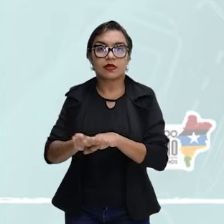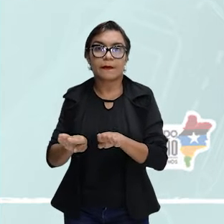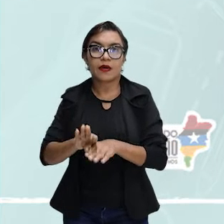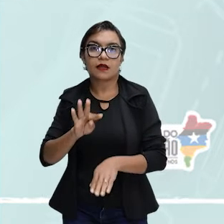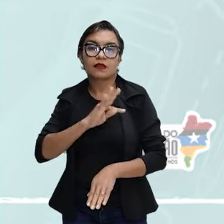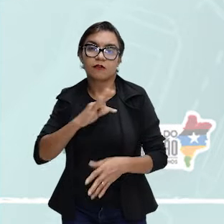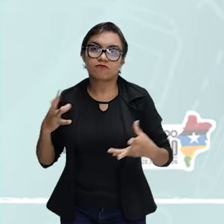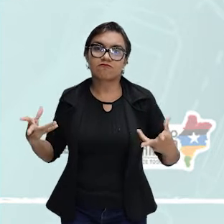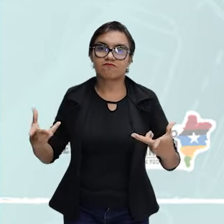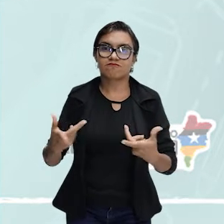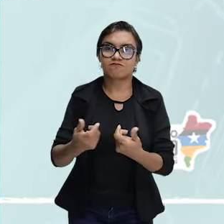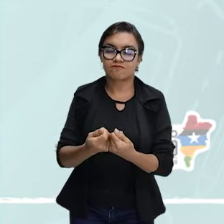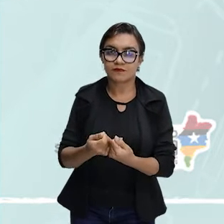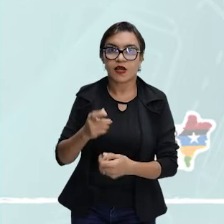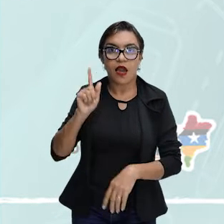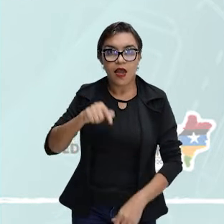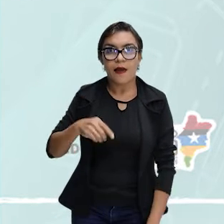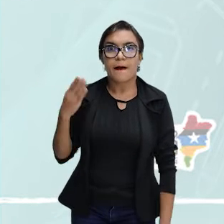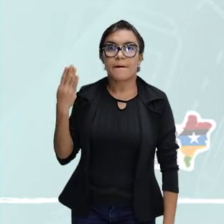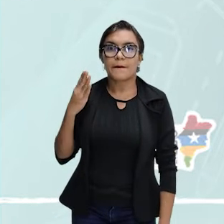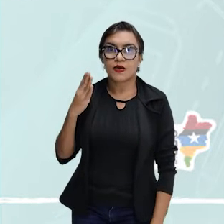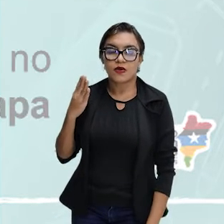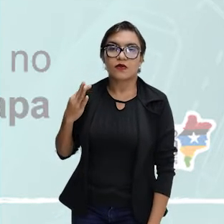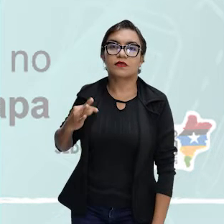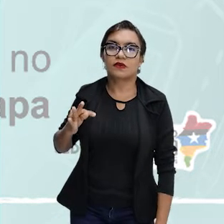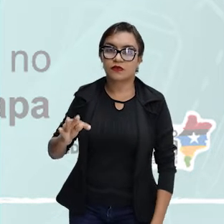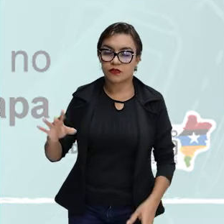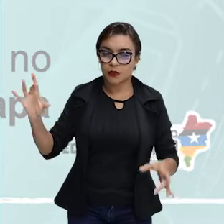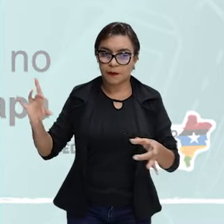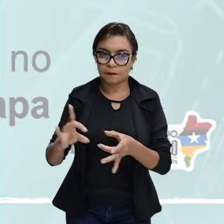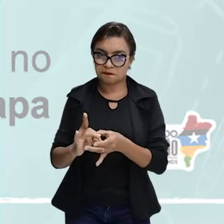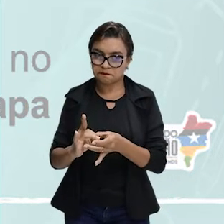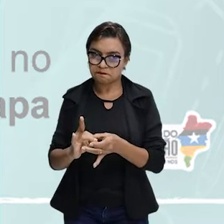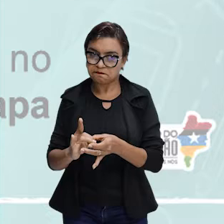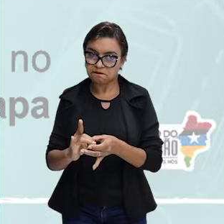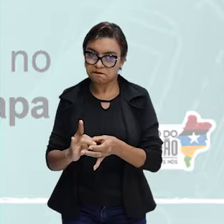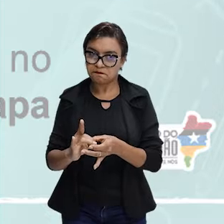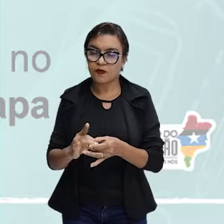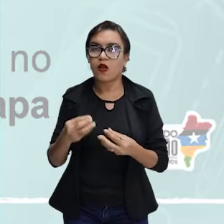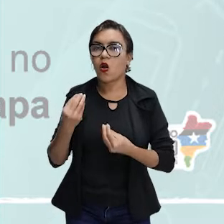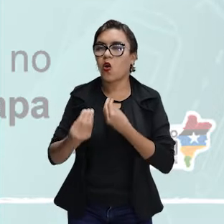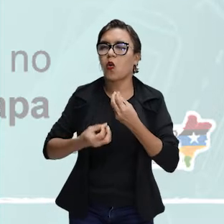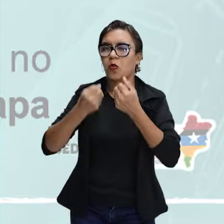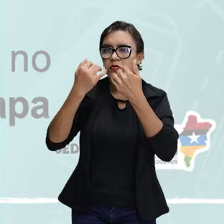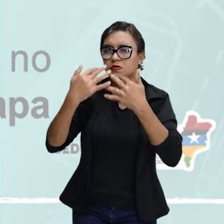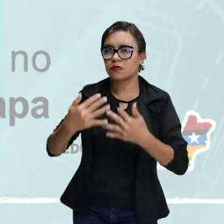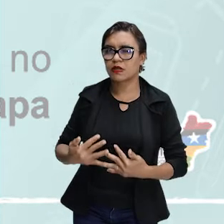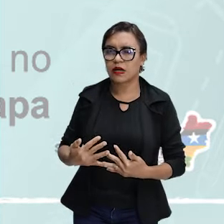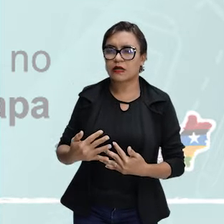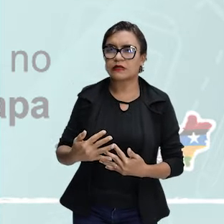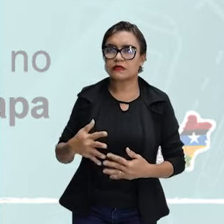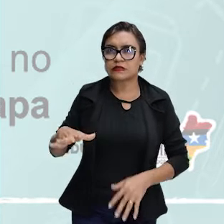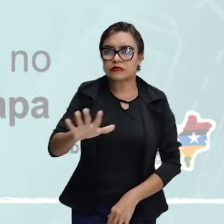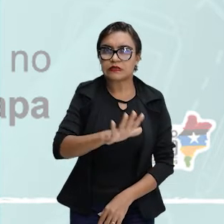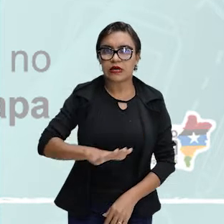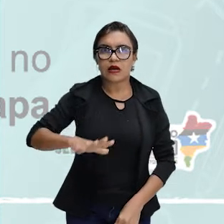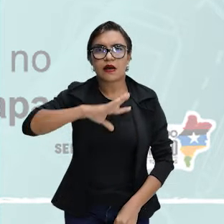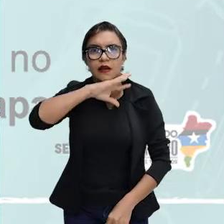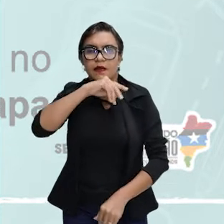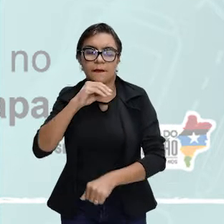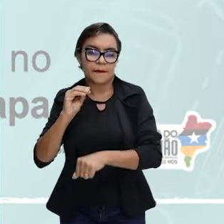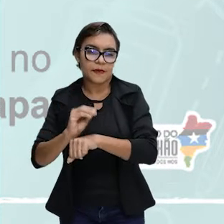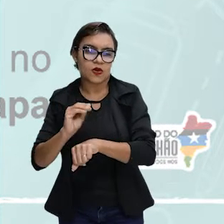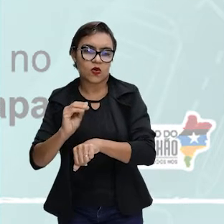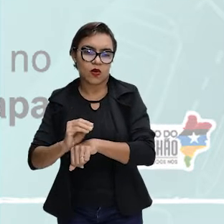chama de biotecnologia. Né? Vamos lá sintetizar. O que a biotecnologia vai te trazer aí, ó? Na pecuária, ela vai ser utilizada